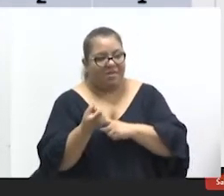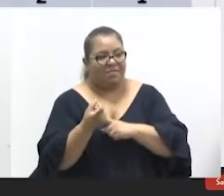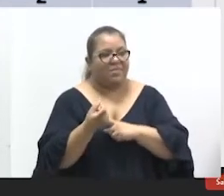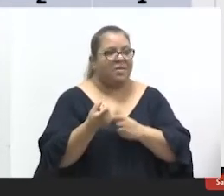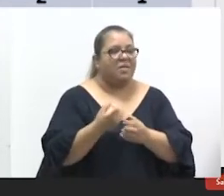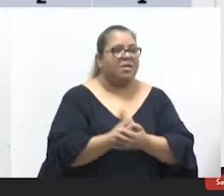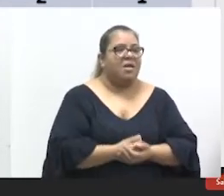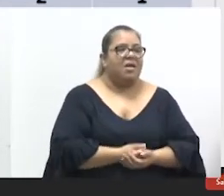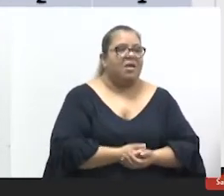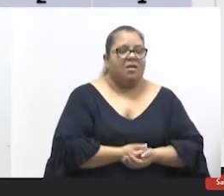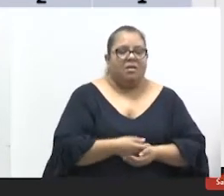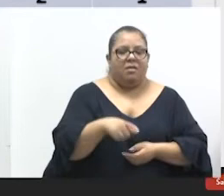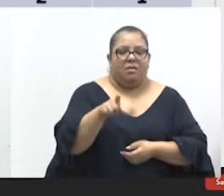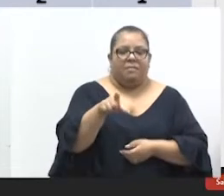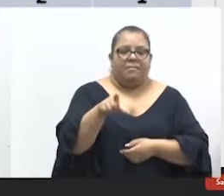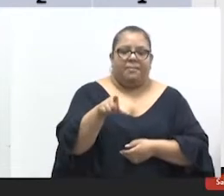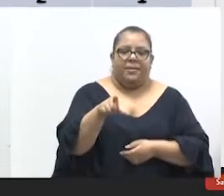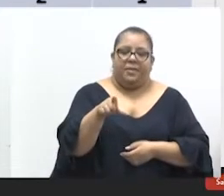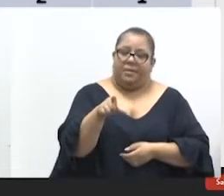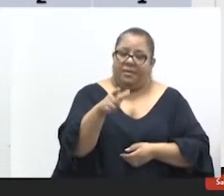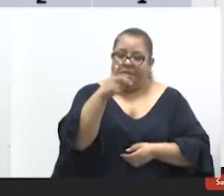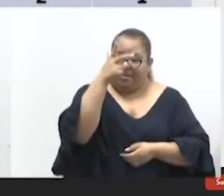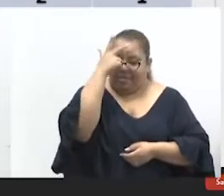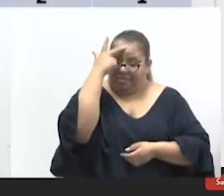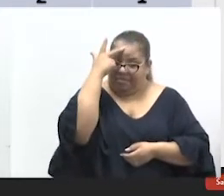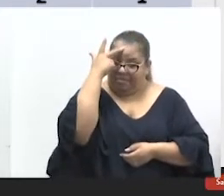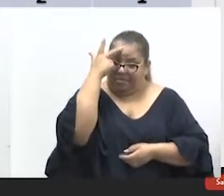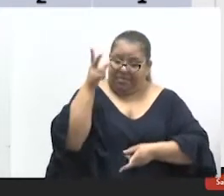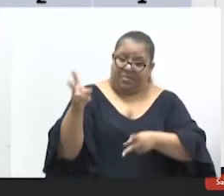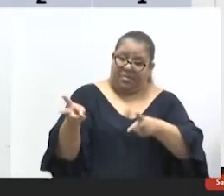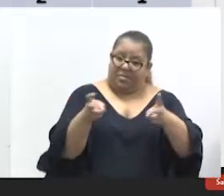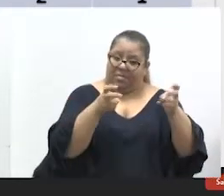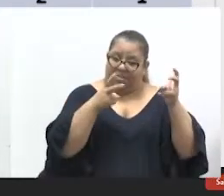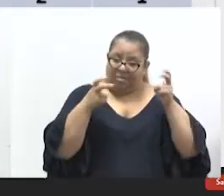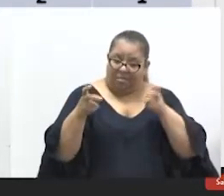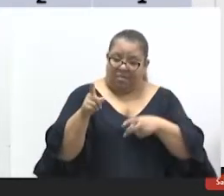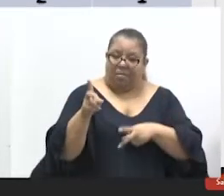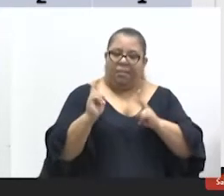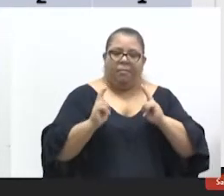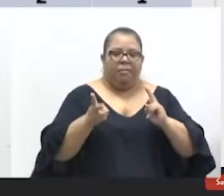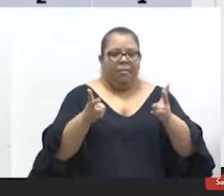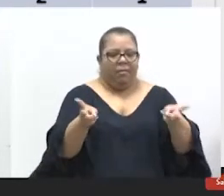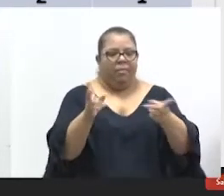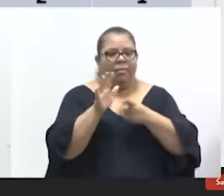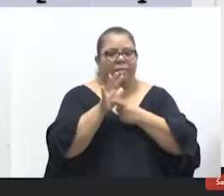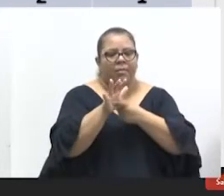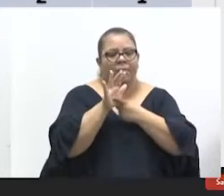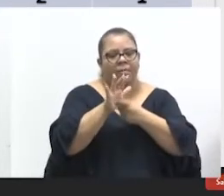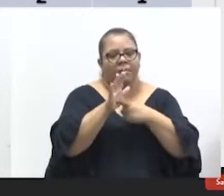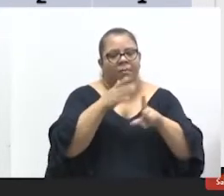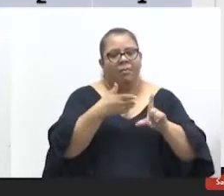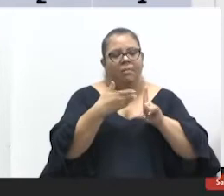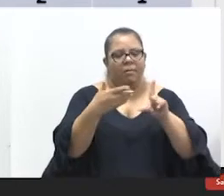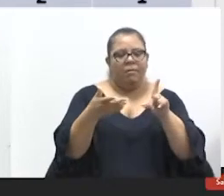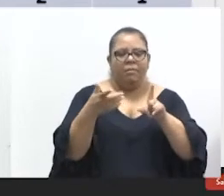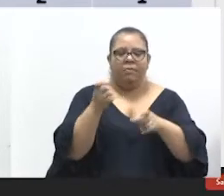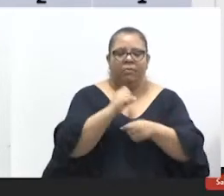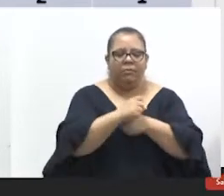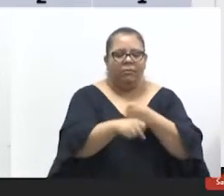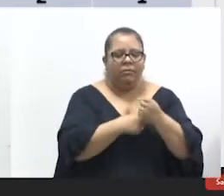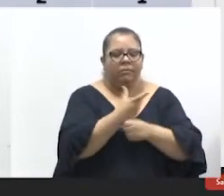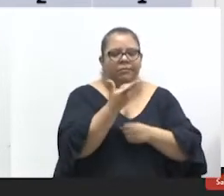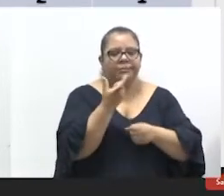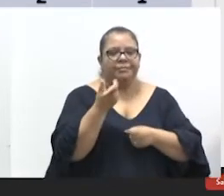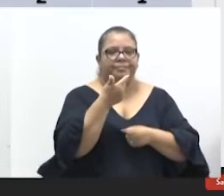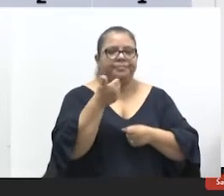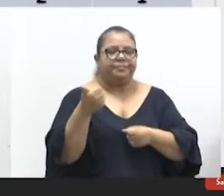5.284 casos, embora são pessoas, não são números, e a gente já percebe aí um contingente expressivo. E em 2021